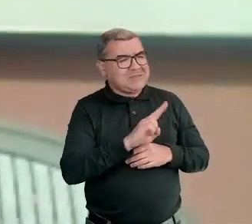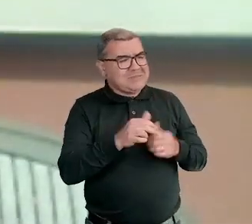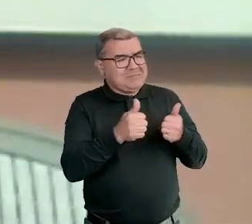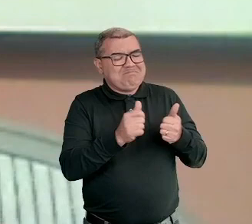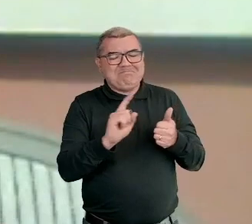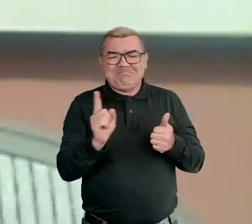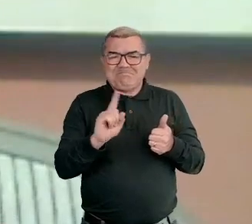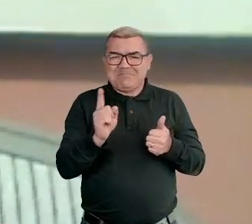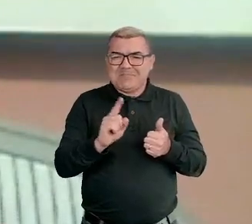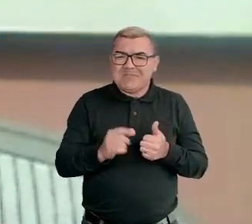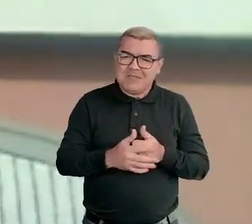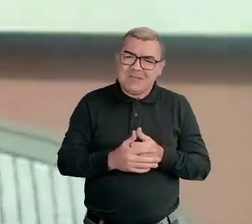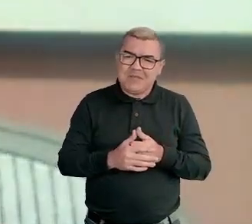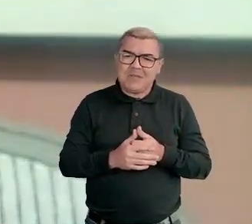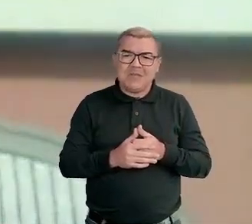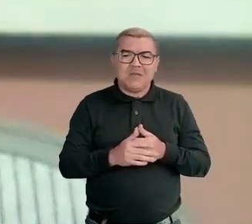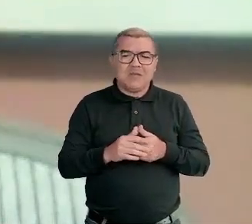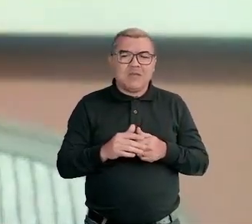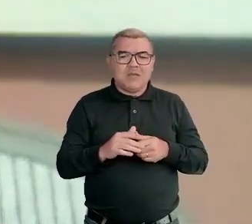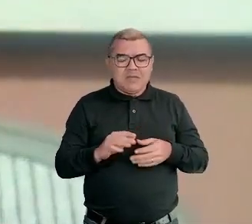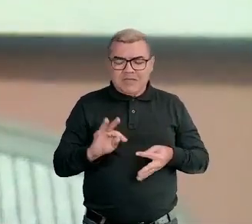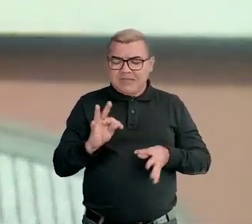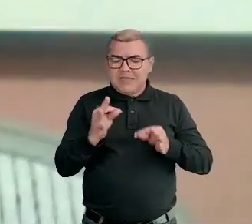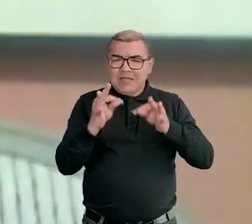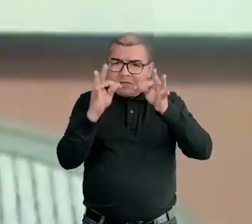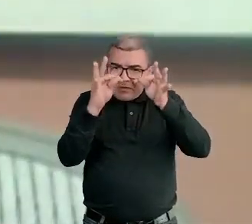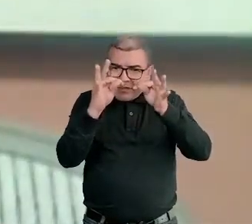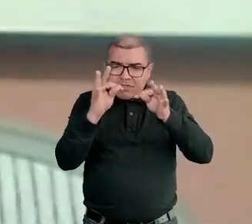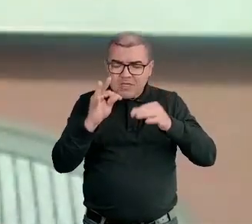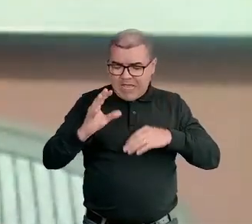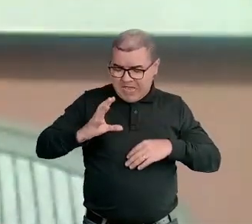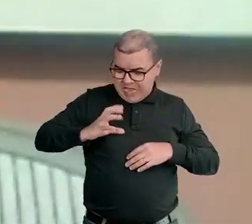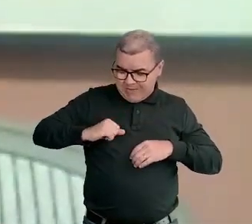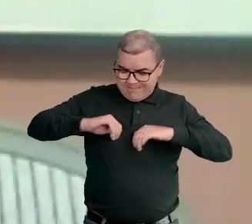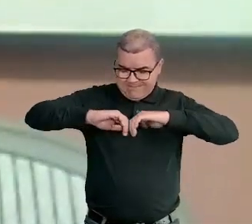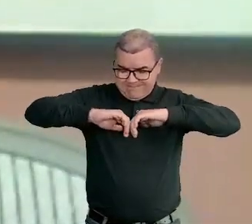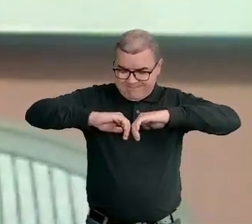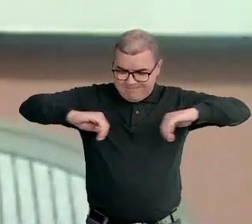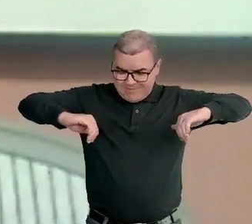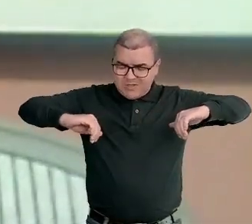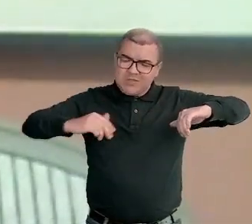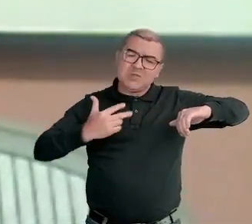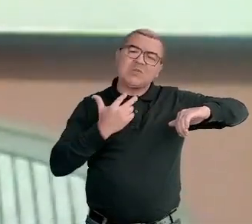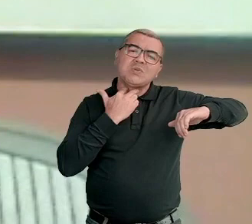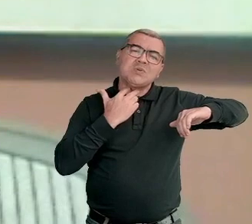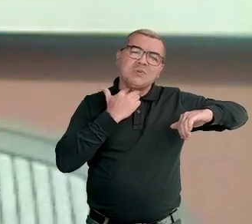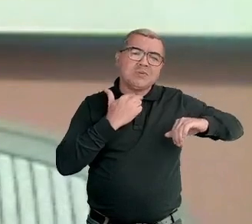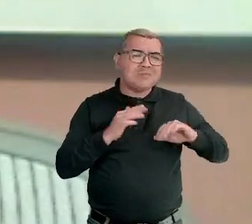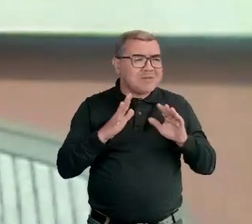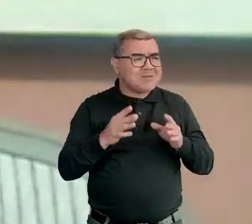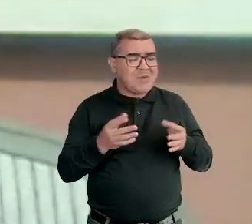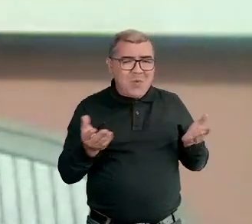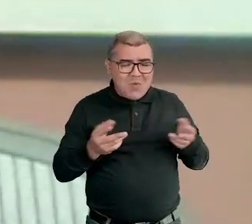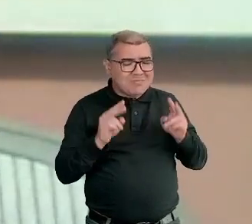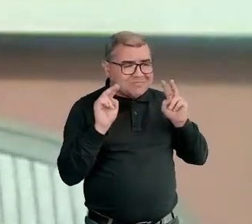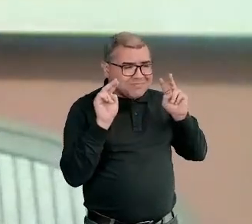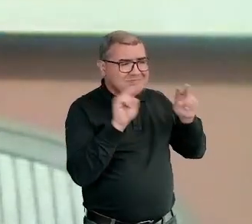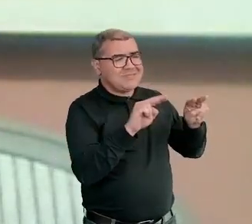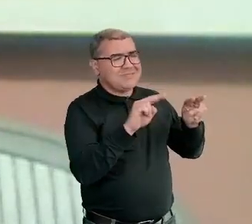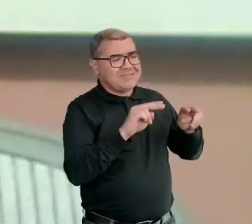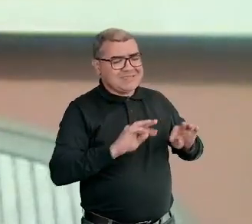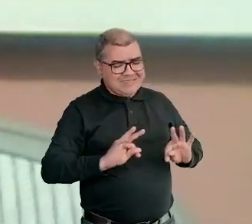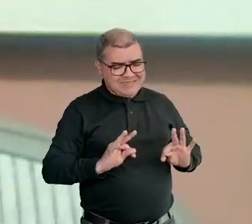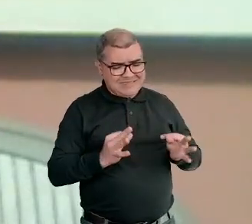né? Tecnologia não pode ser desamor, não pode ser. Mas o que eu tenho visto, Arnaldo, é